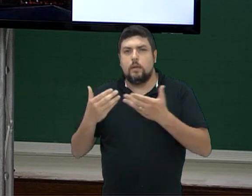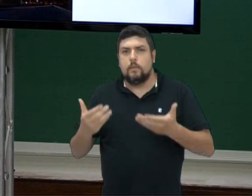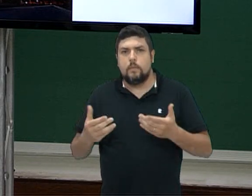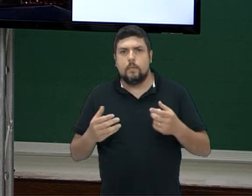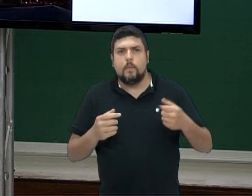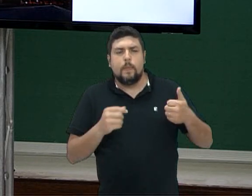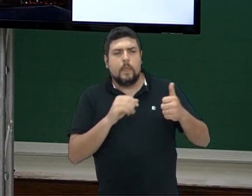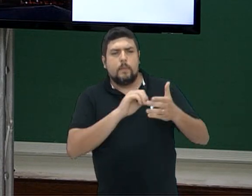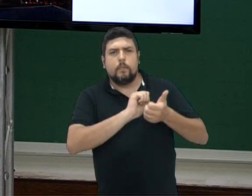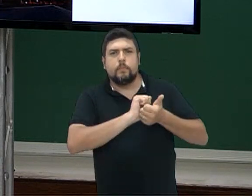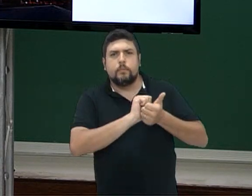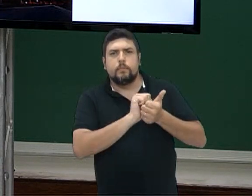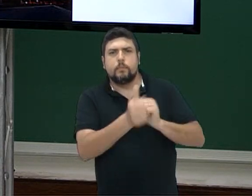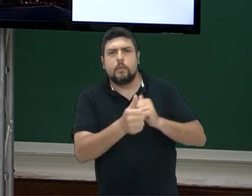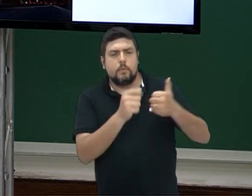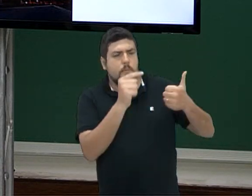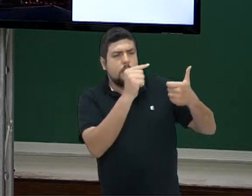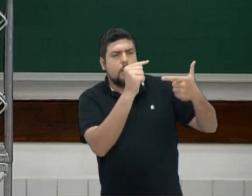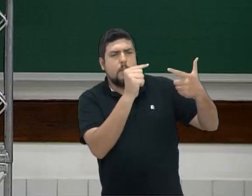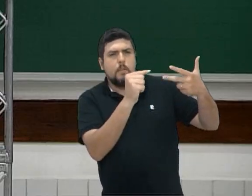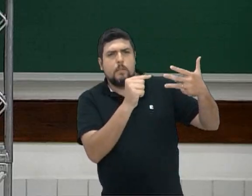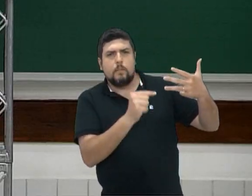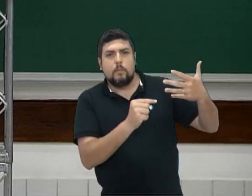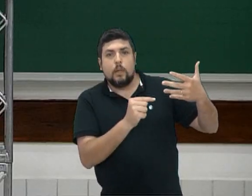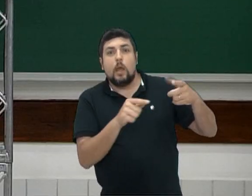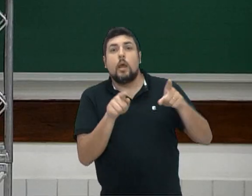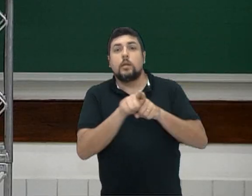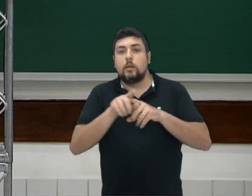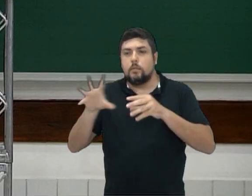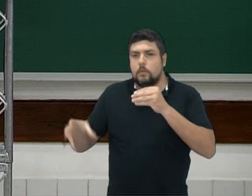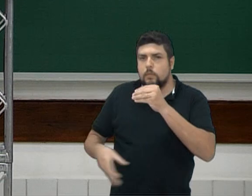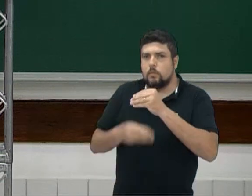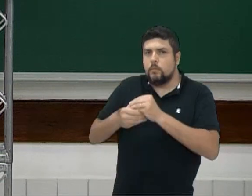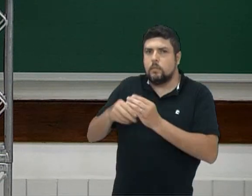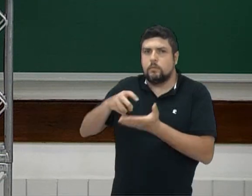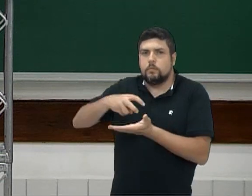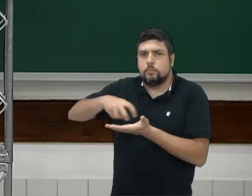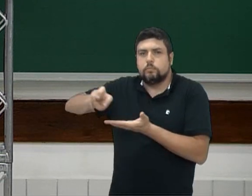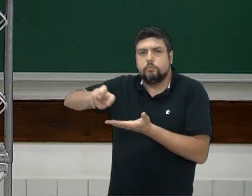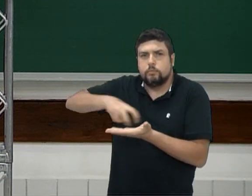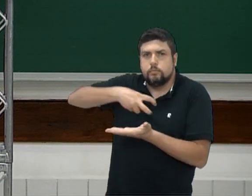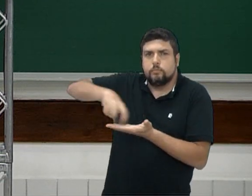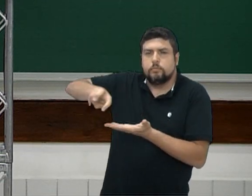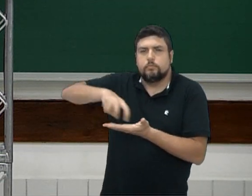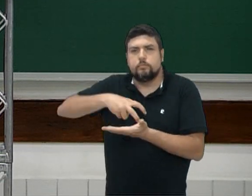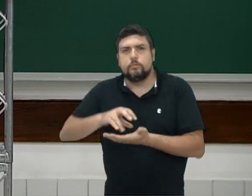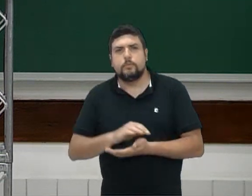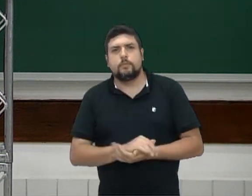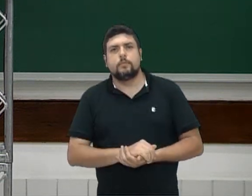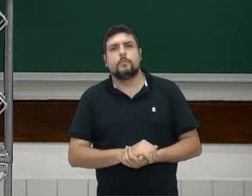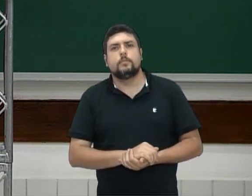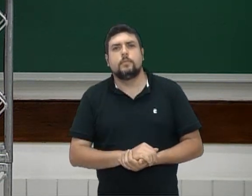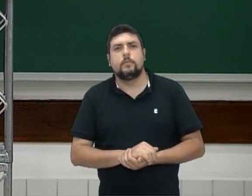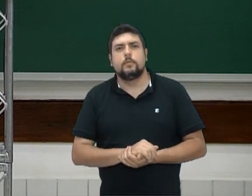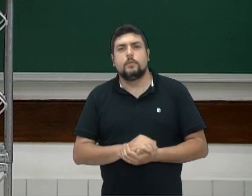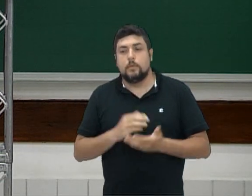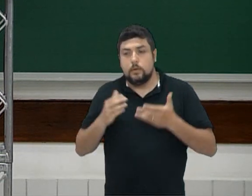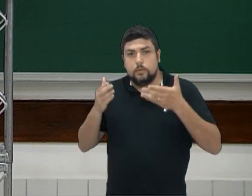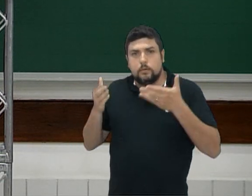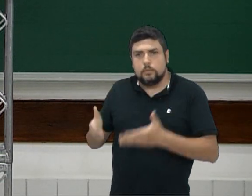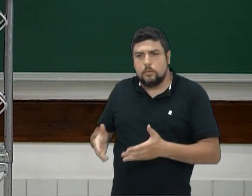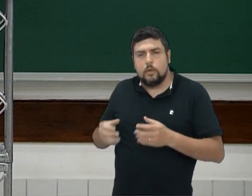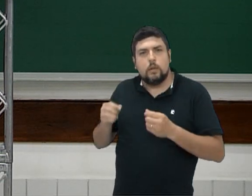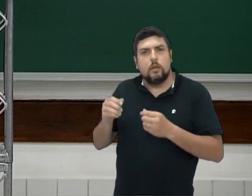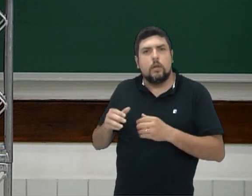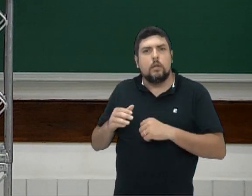de todas as modalidades que são olímpicas. E isso acaba também auxiliando cada vez mais, né, no esporte ser cada vez mais